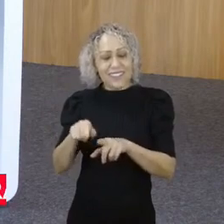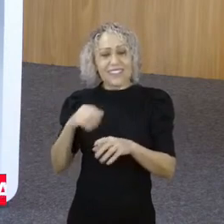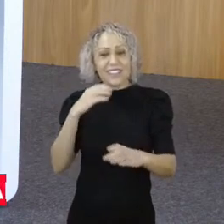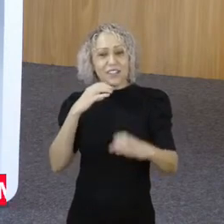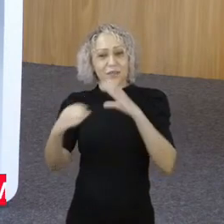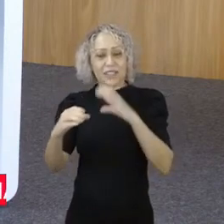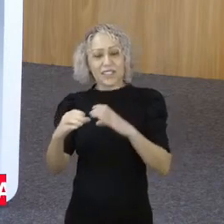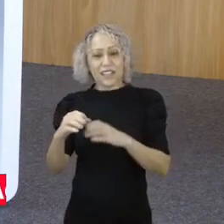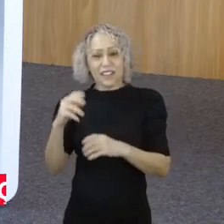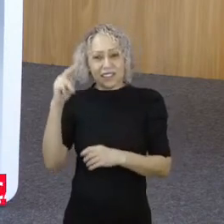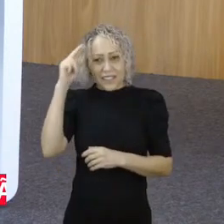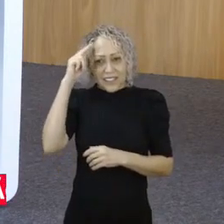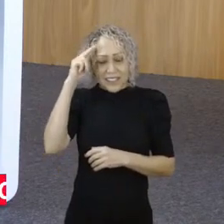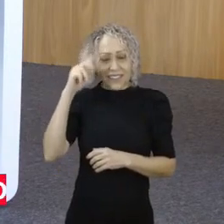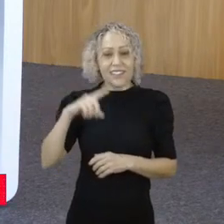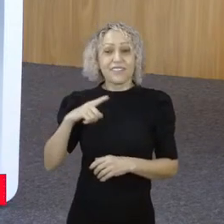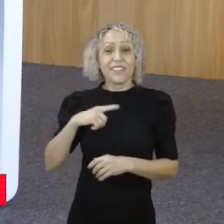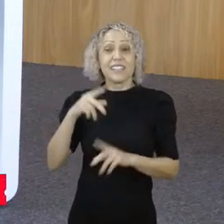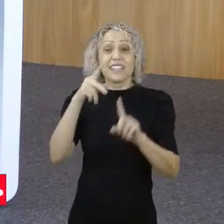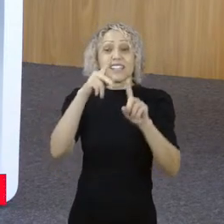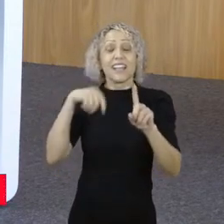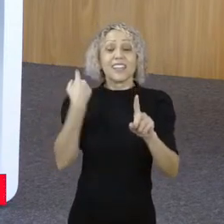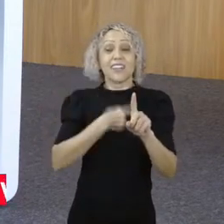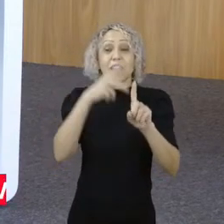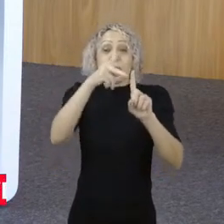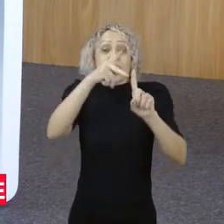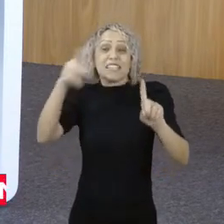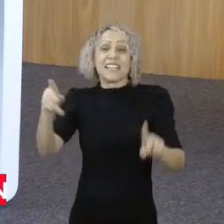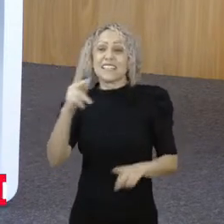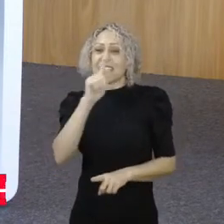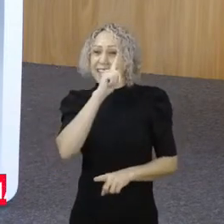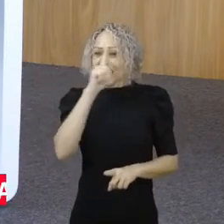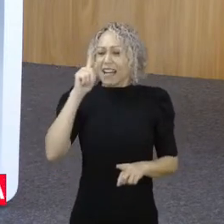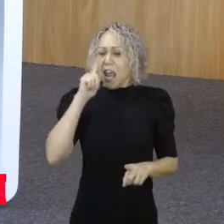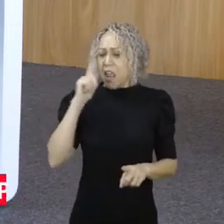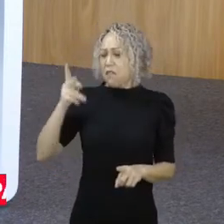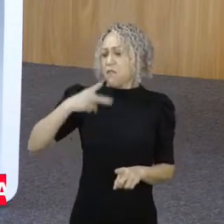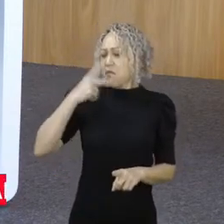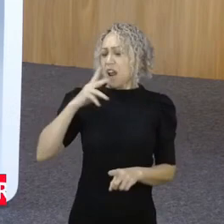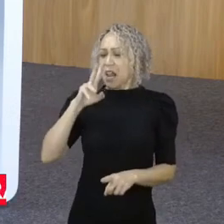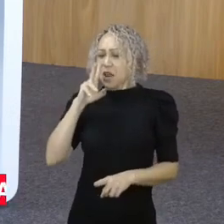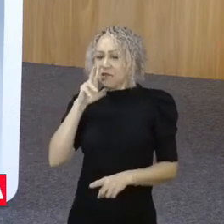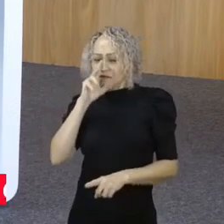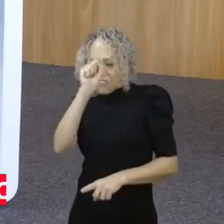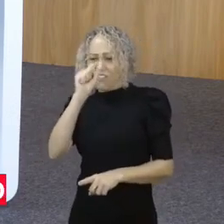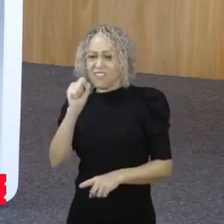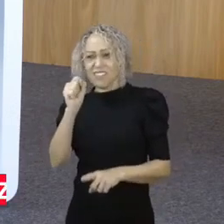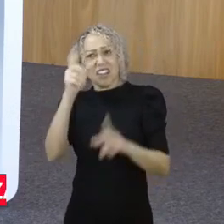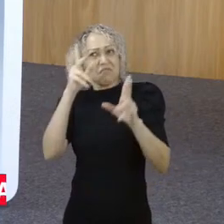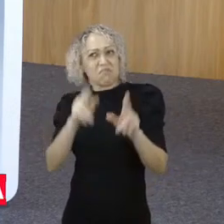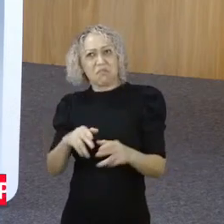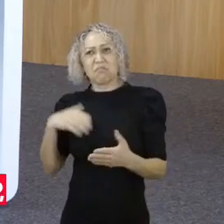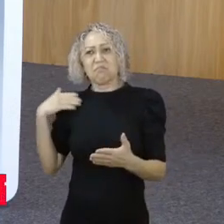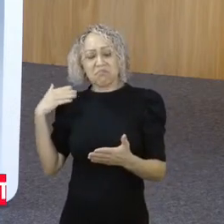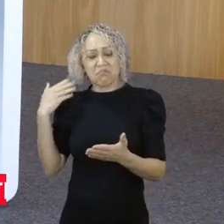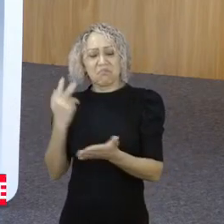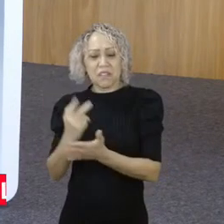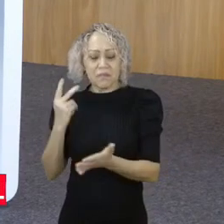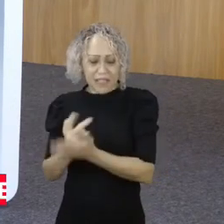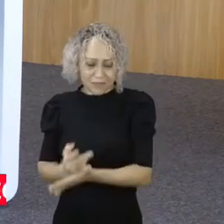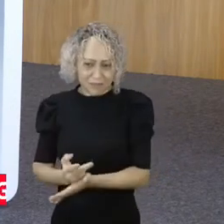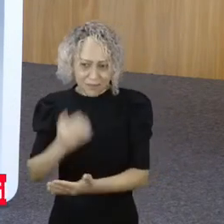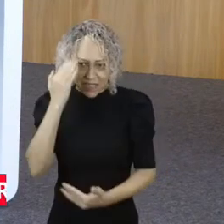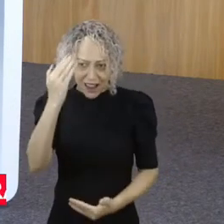presidenta Gleice, fazendo aquela fala política de incentivo valente, como sempre. Maravilha, secretária. Obrigada,